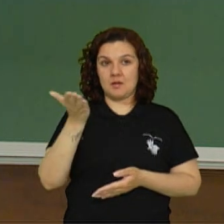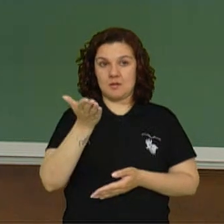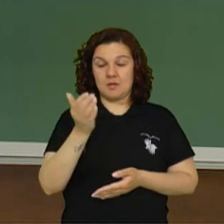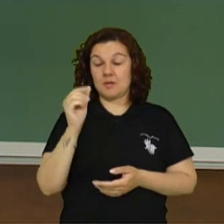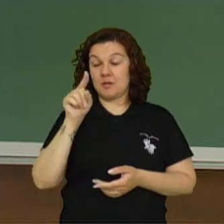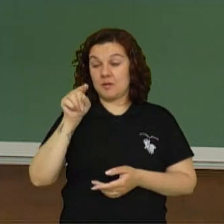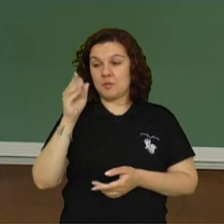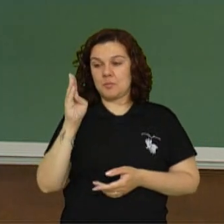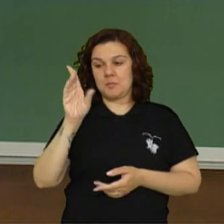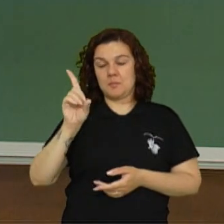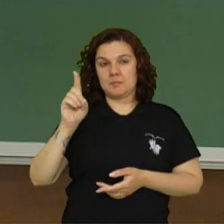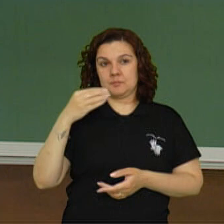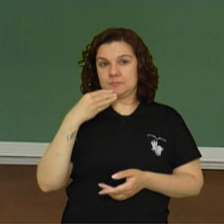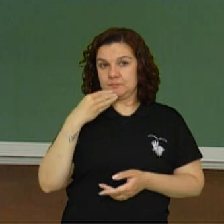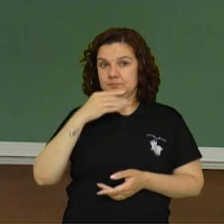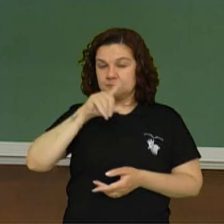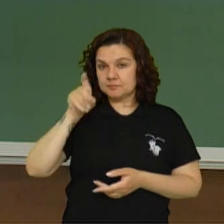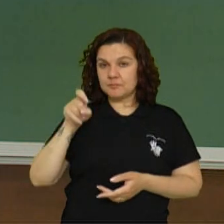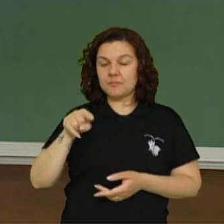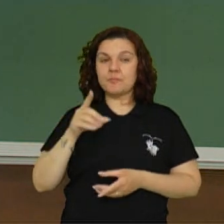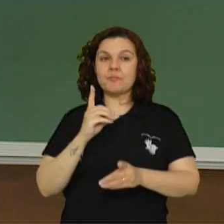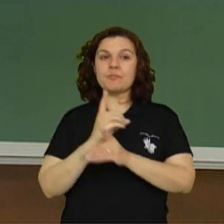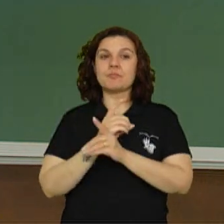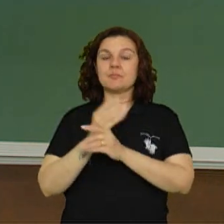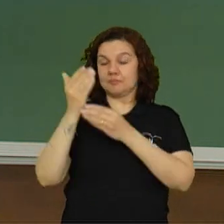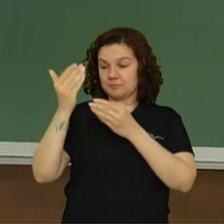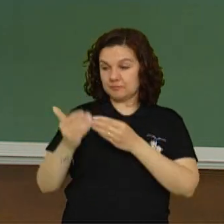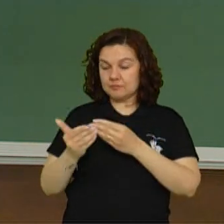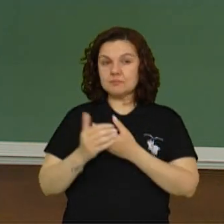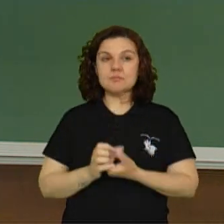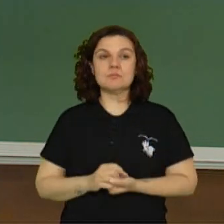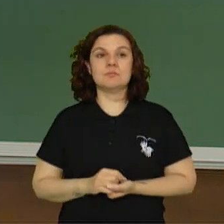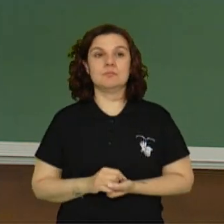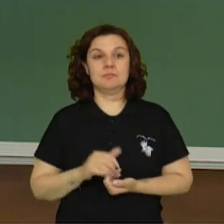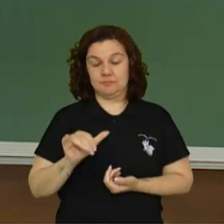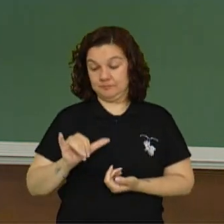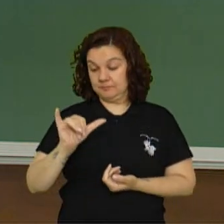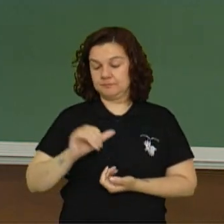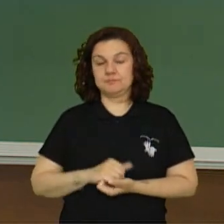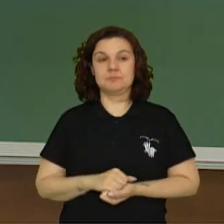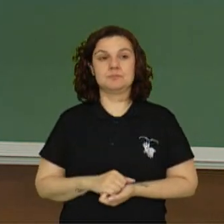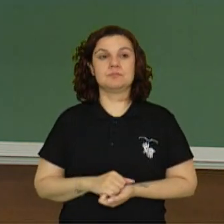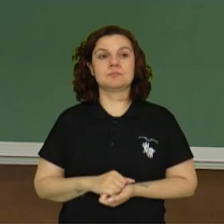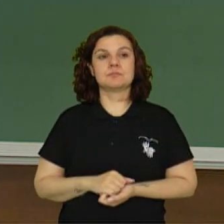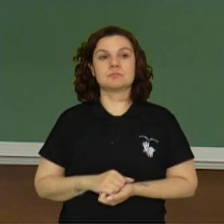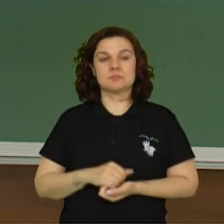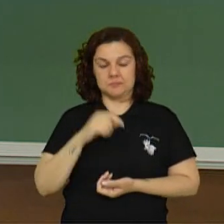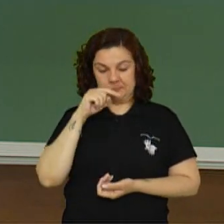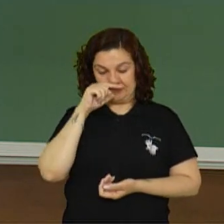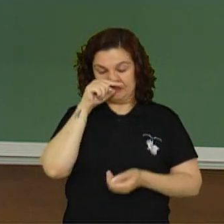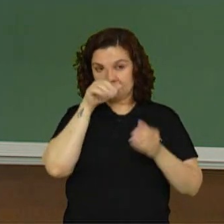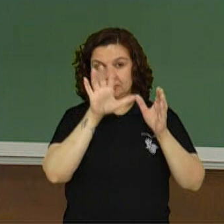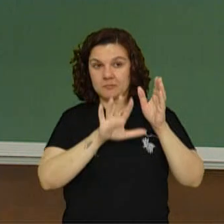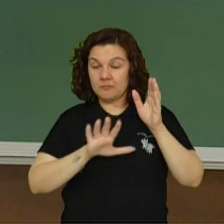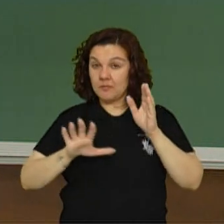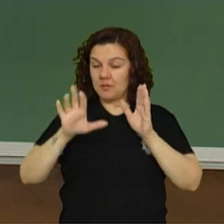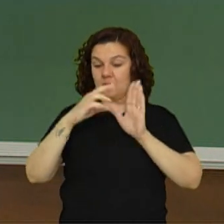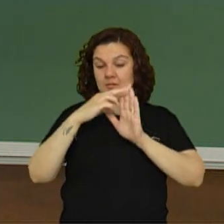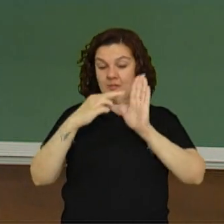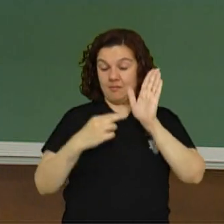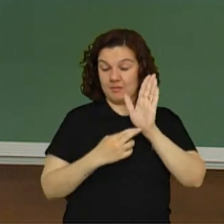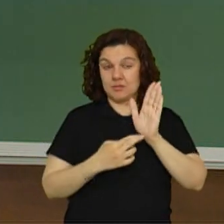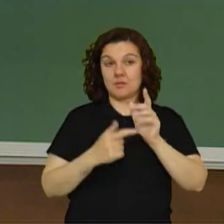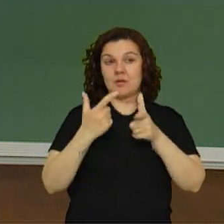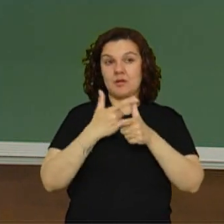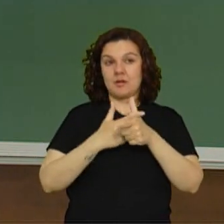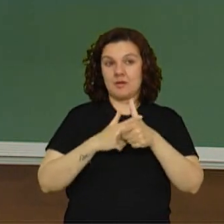no enunciado ou no desenho a gente tem a medida do lado BD, que é da taça, montando a razão, que é